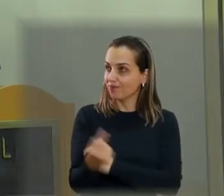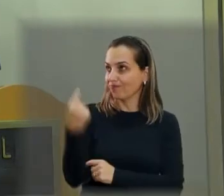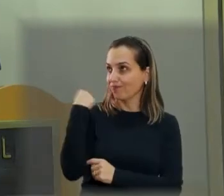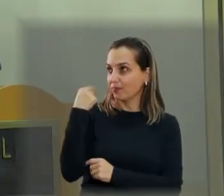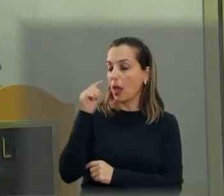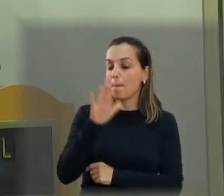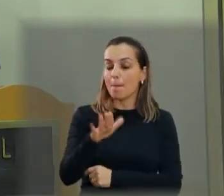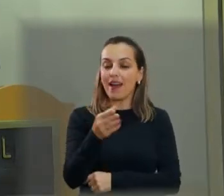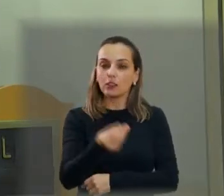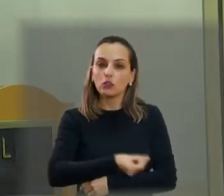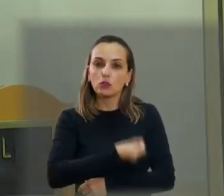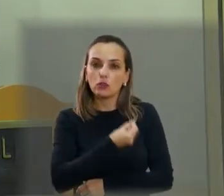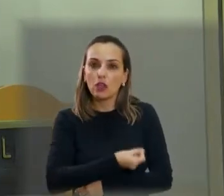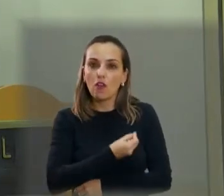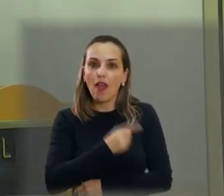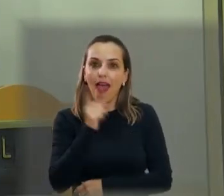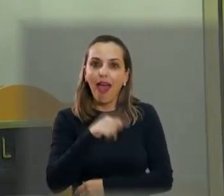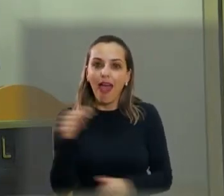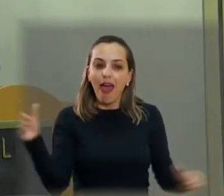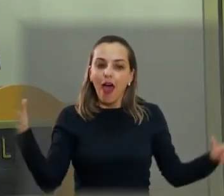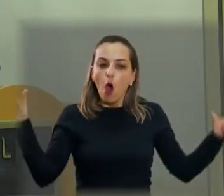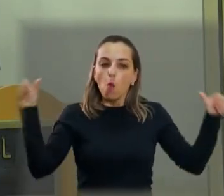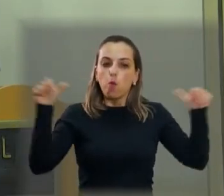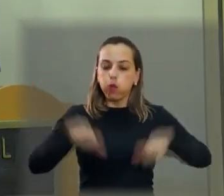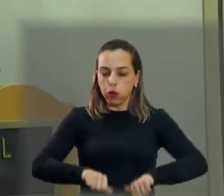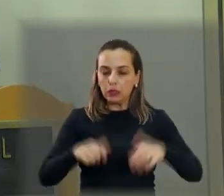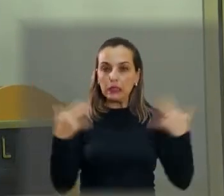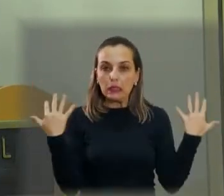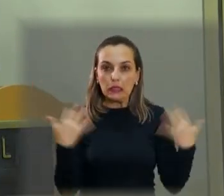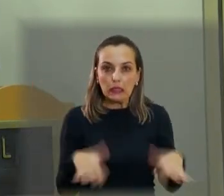cenário muito pior do que o que a gente esperava.